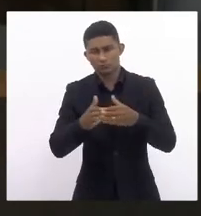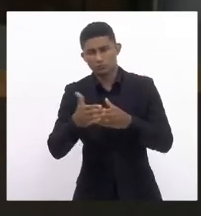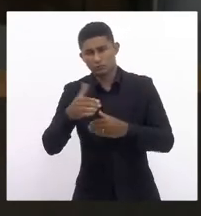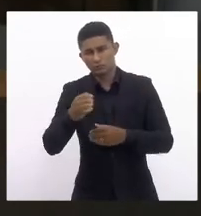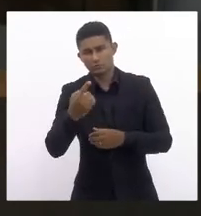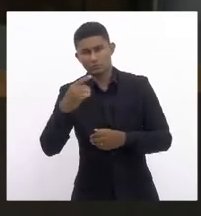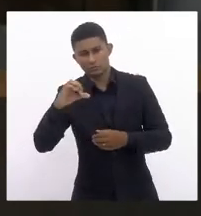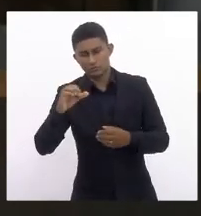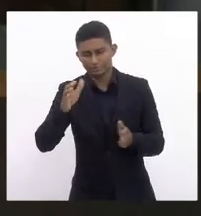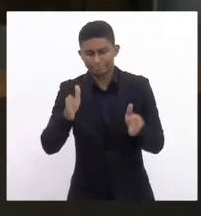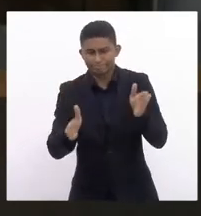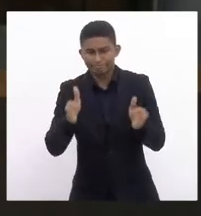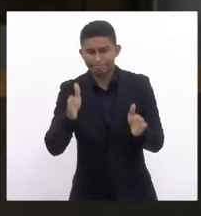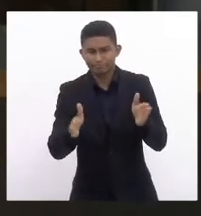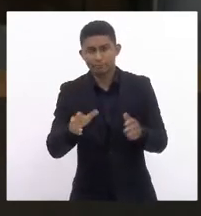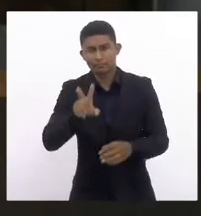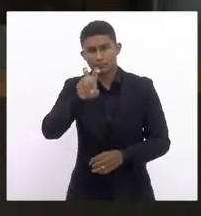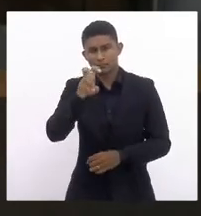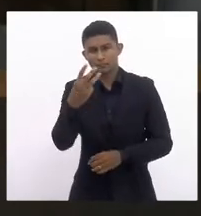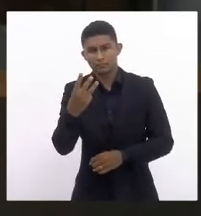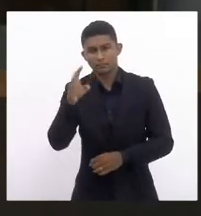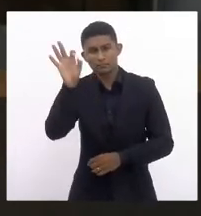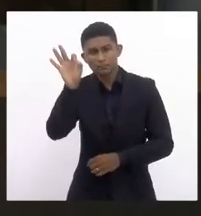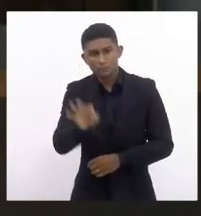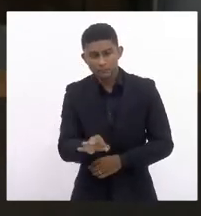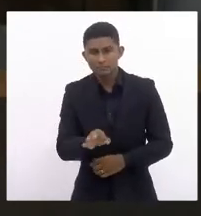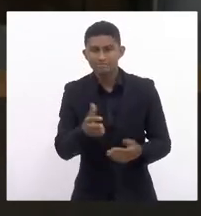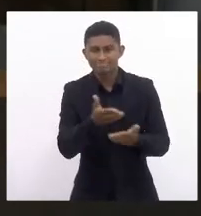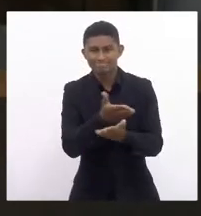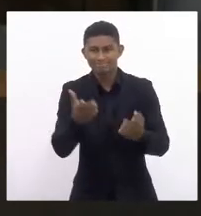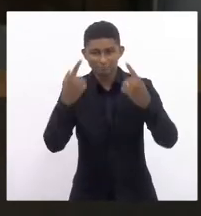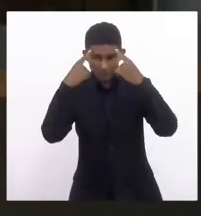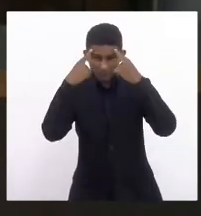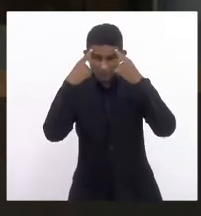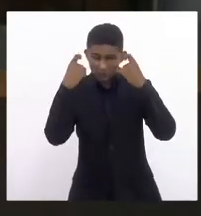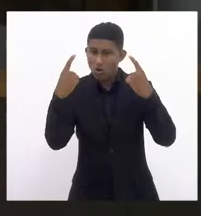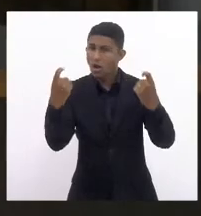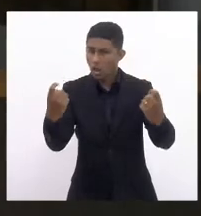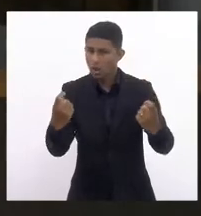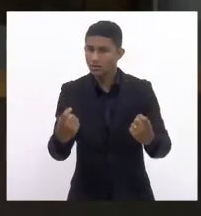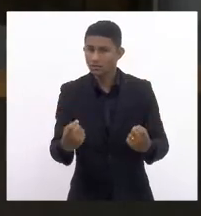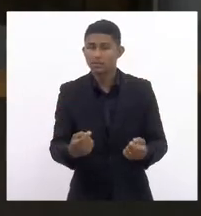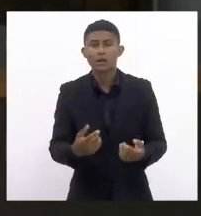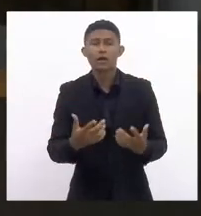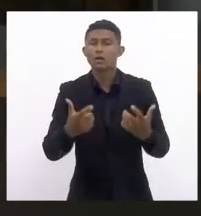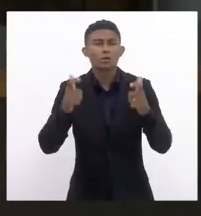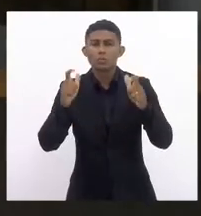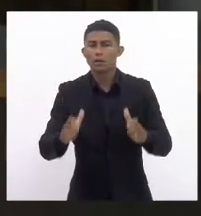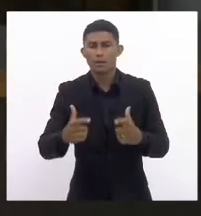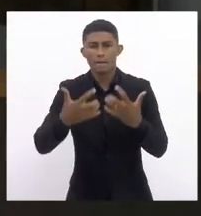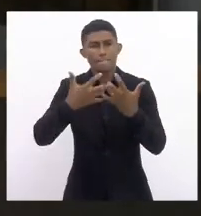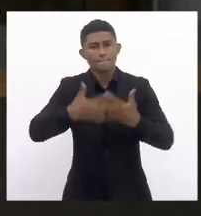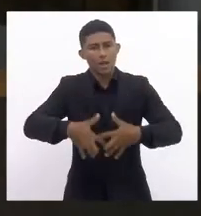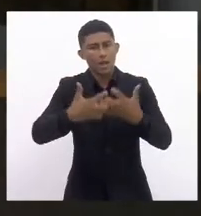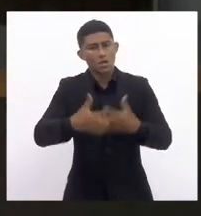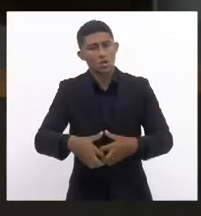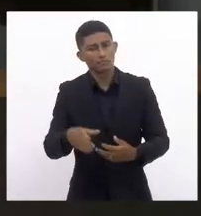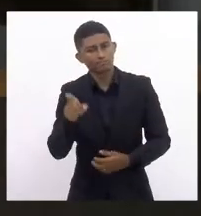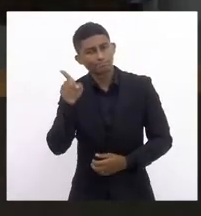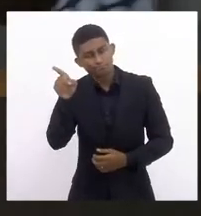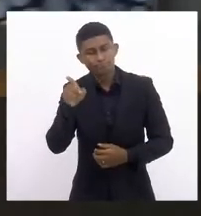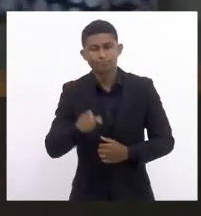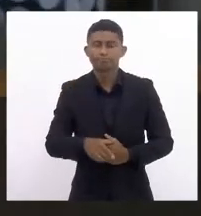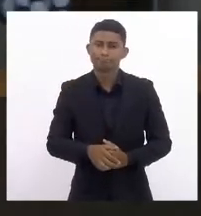São 53% de casos de violência registrados só em Petrópolis. E chama